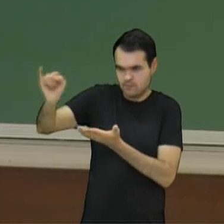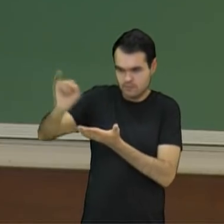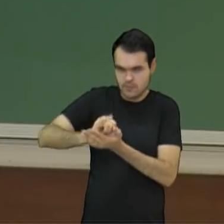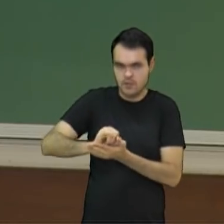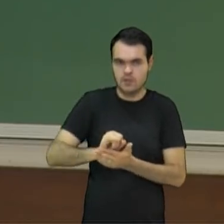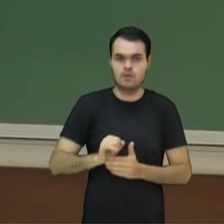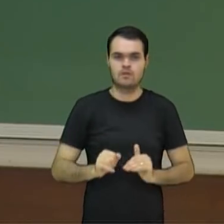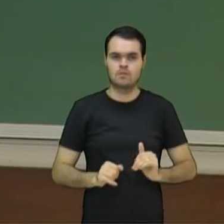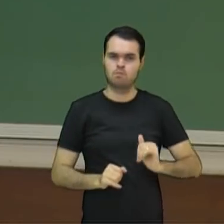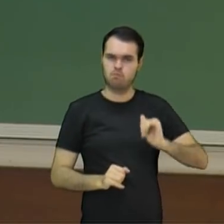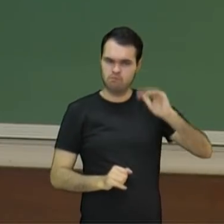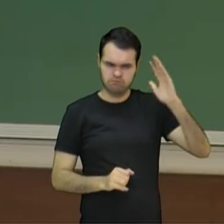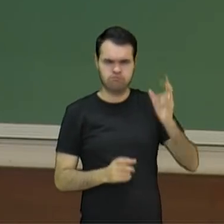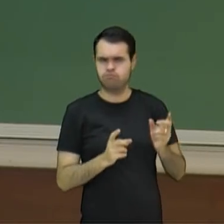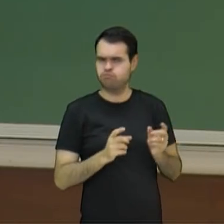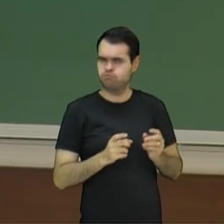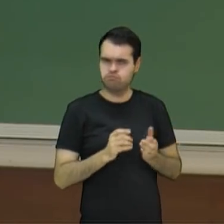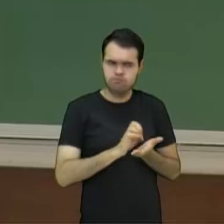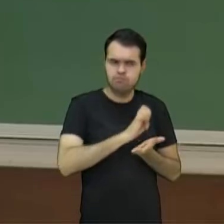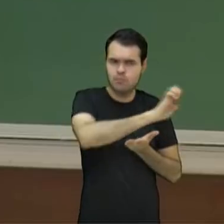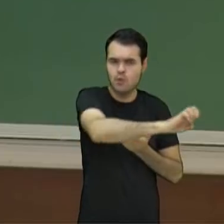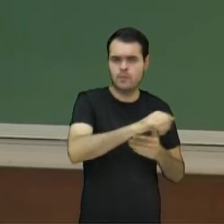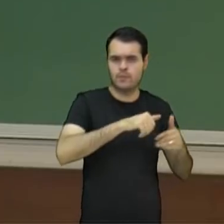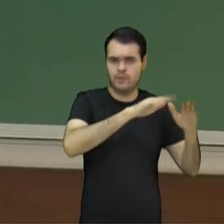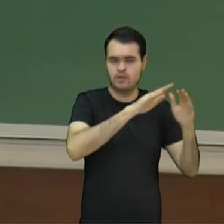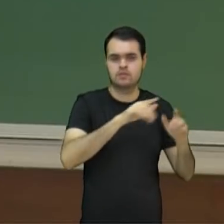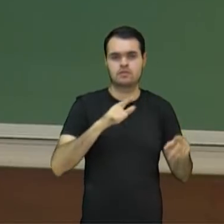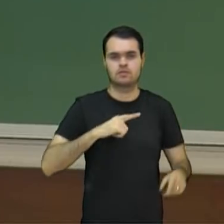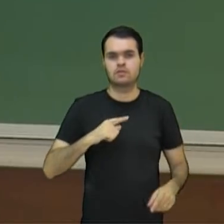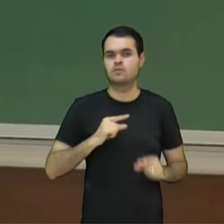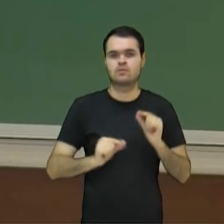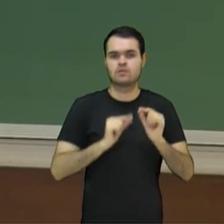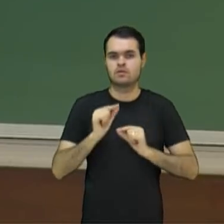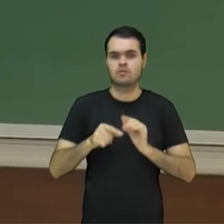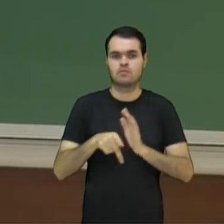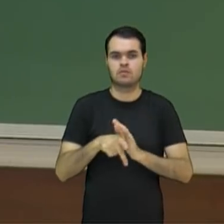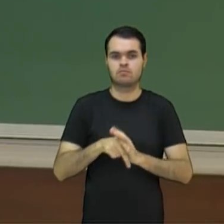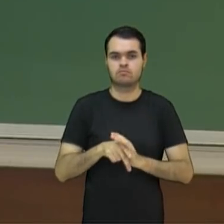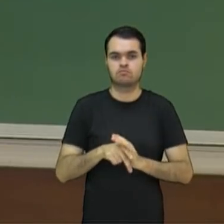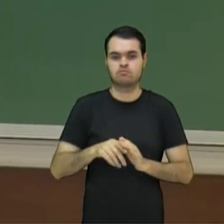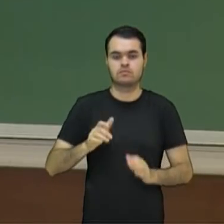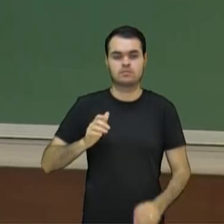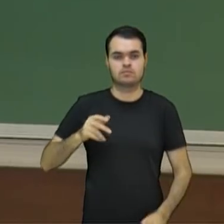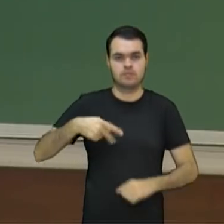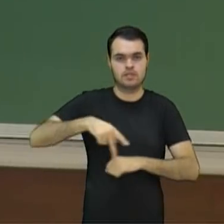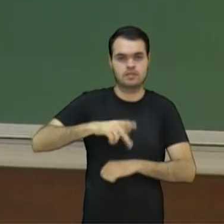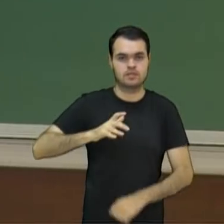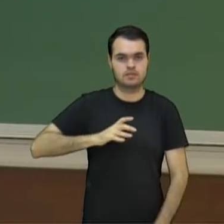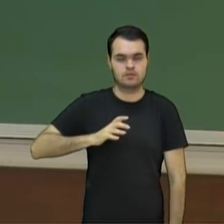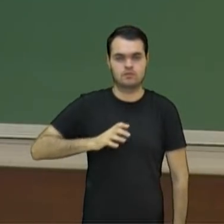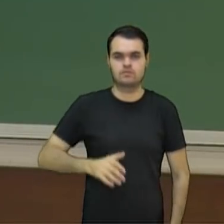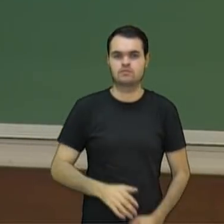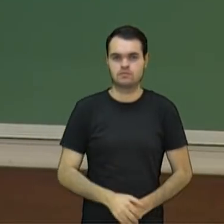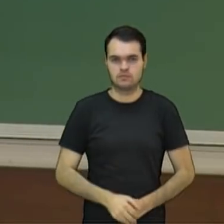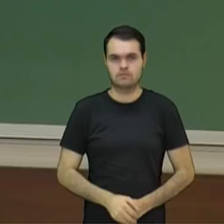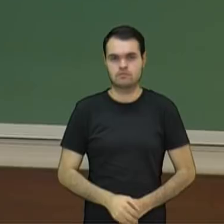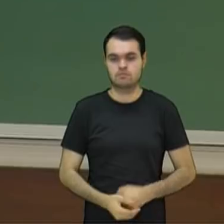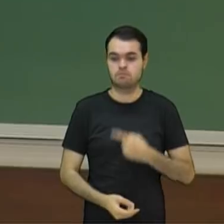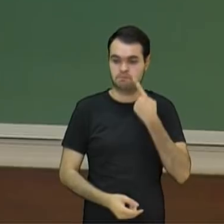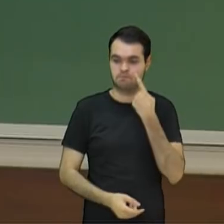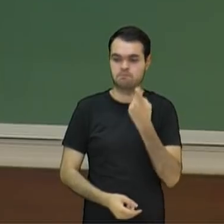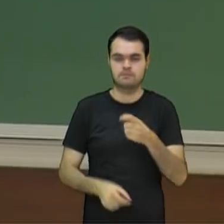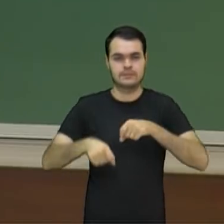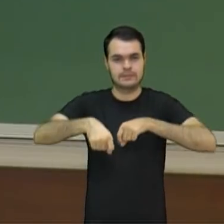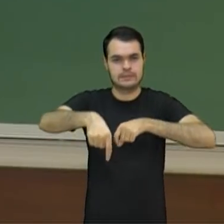mais exportam têm na sua composição a maioria países ricos. O quanto, então, essa atividade